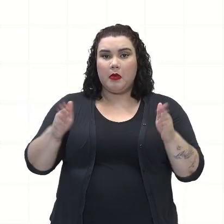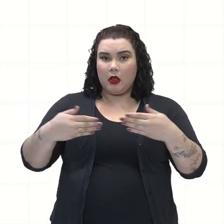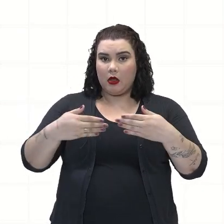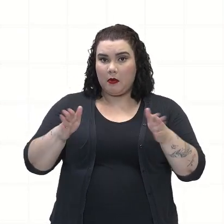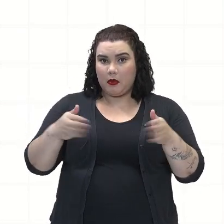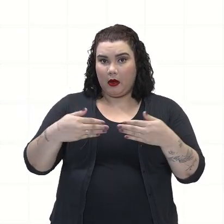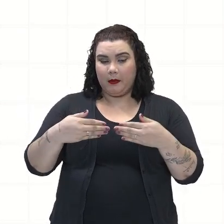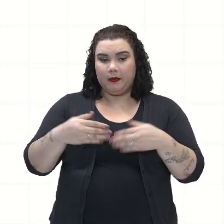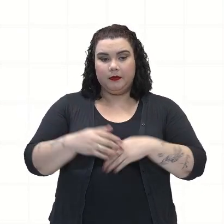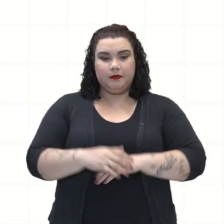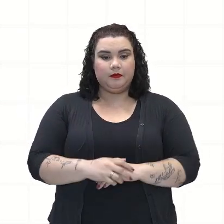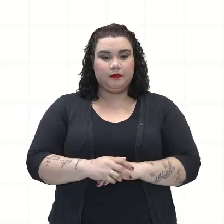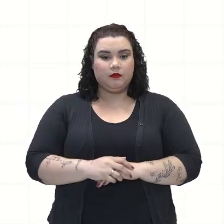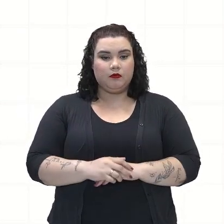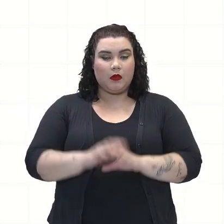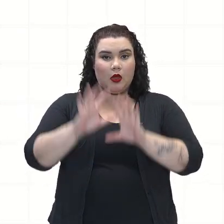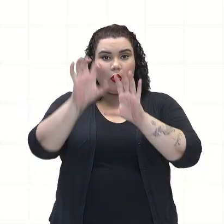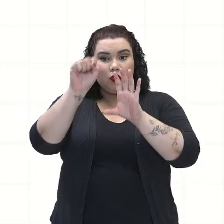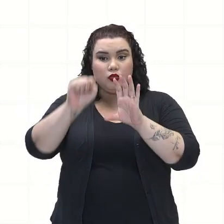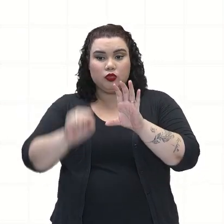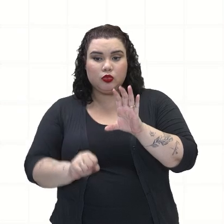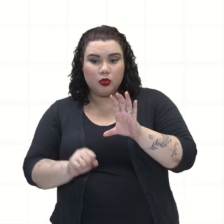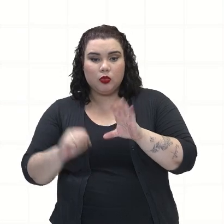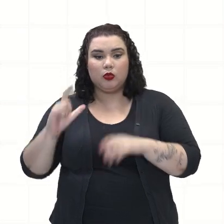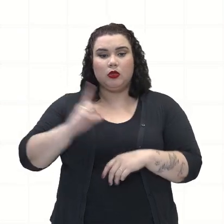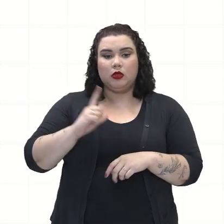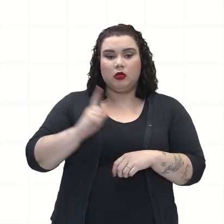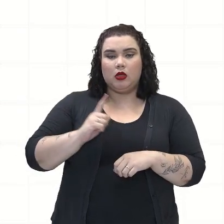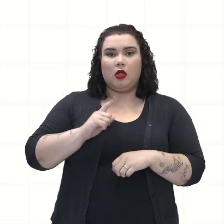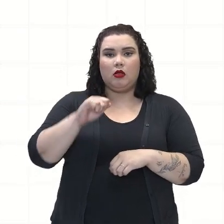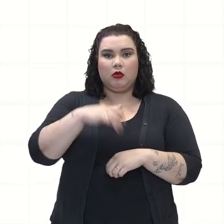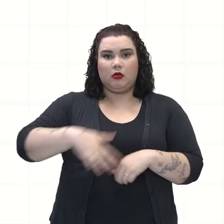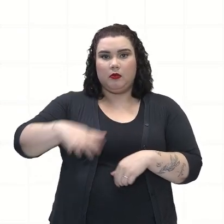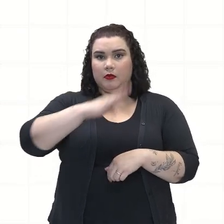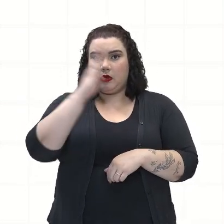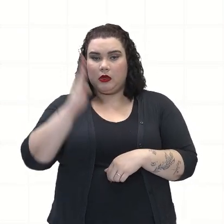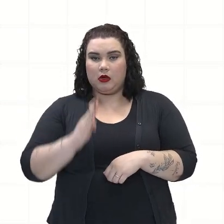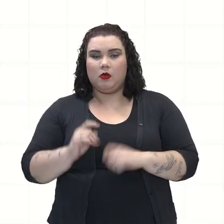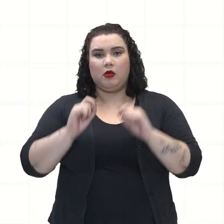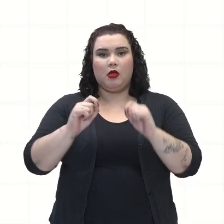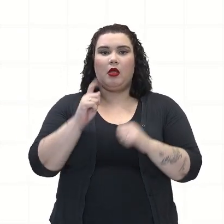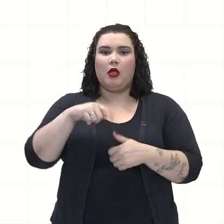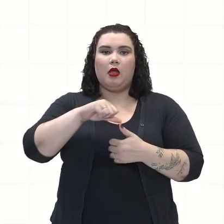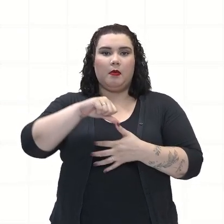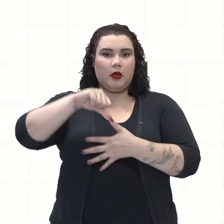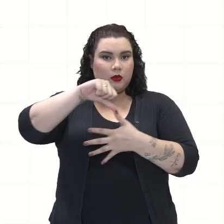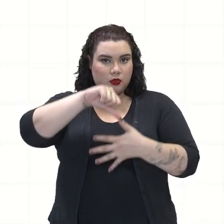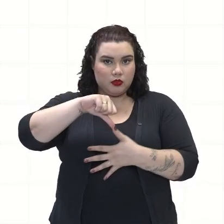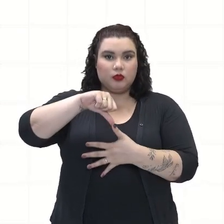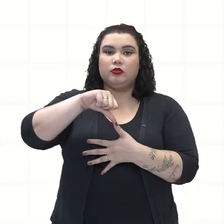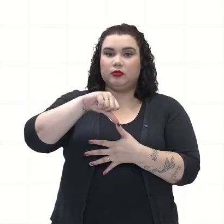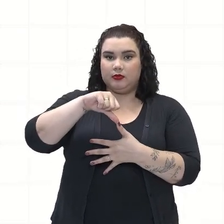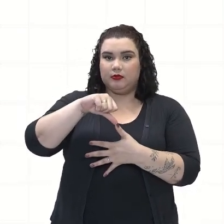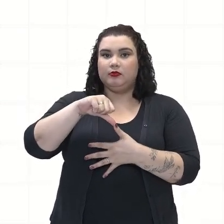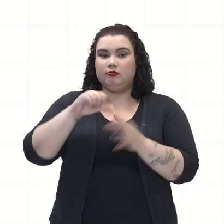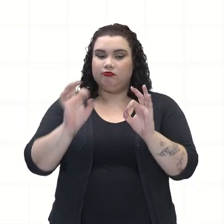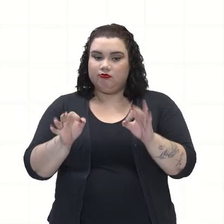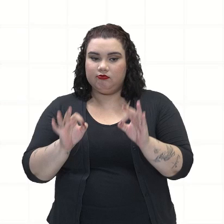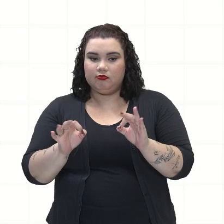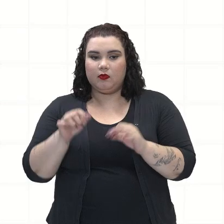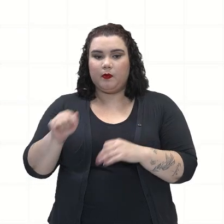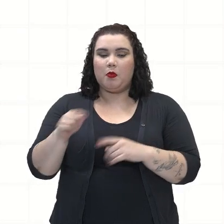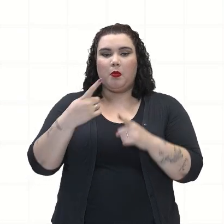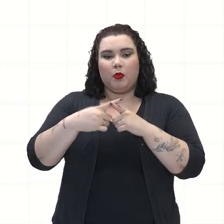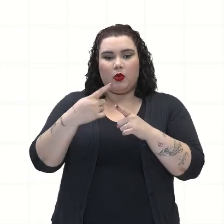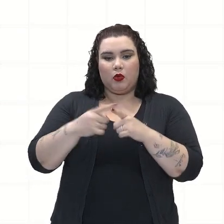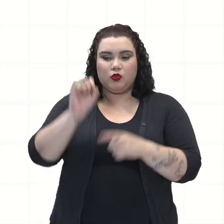certo? E essa porção mais ao sul, onde está o território brasileiro, é a chamada América do Sul, tá certo? E ela recebe esse nome em